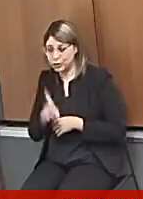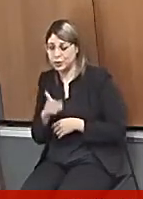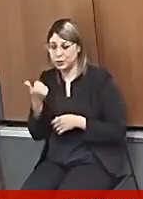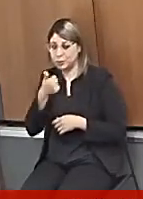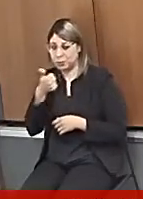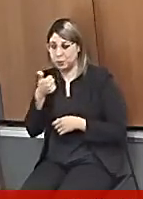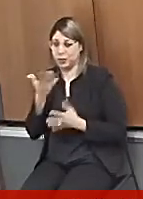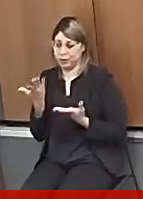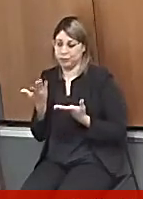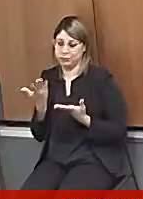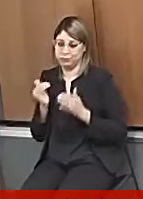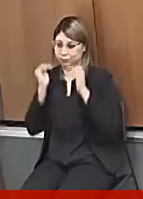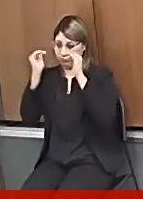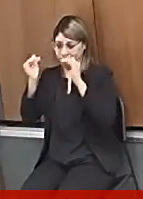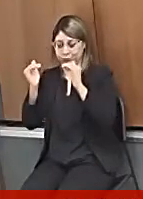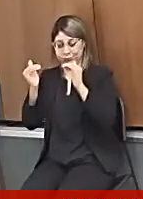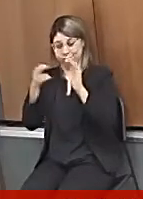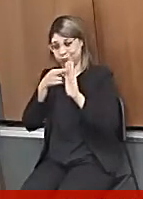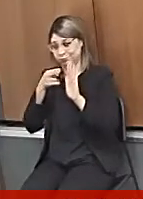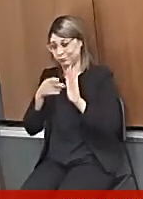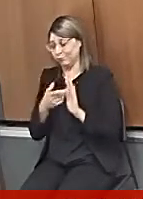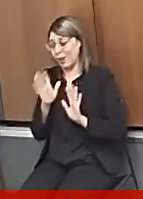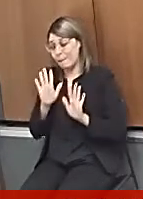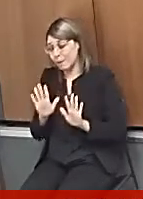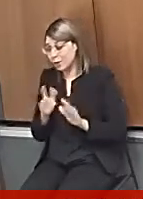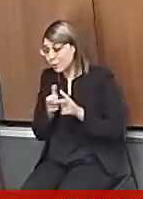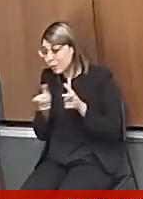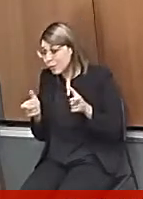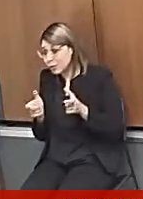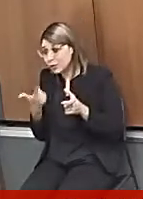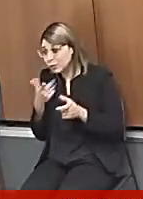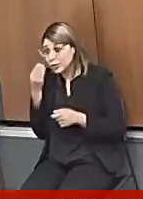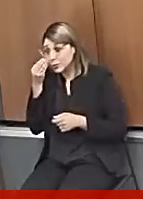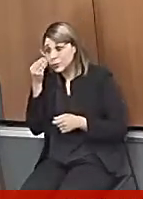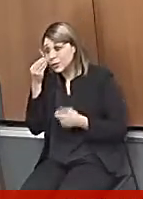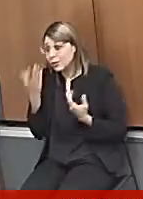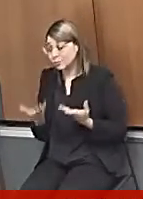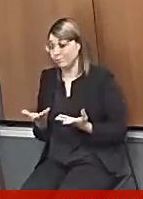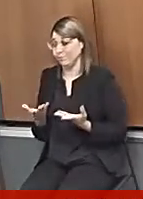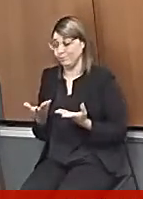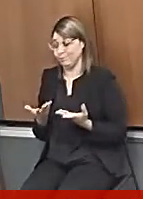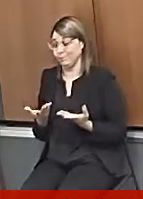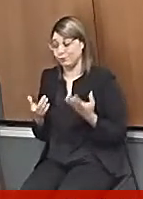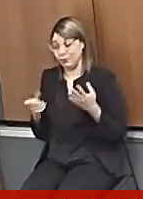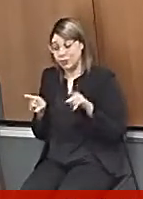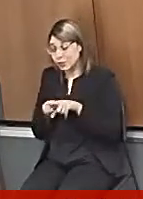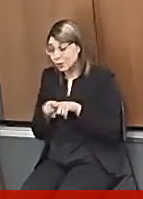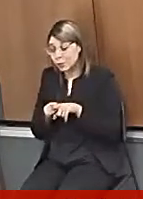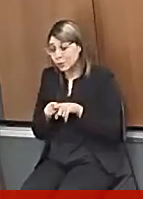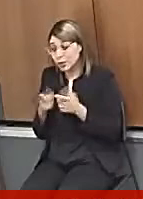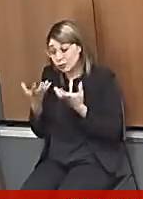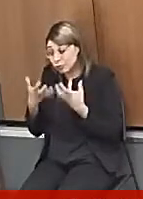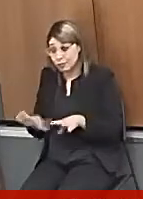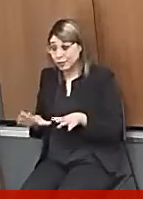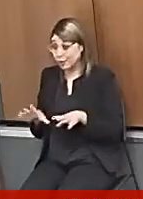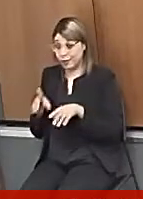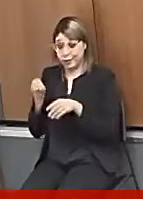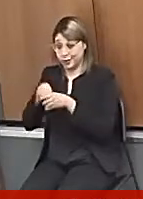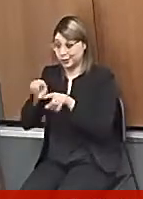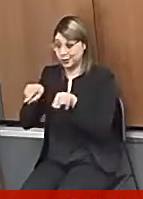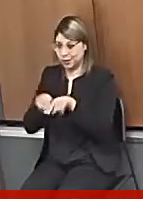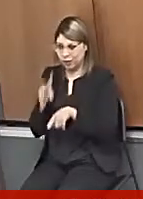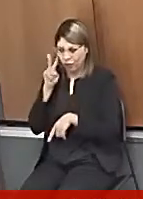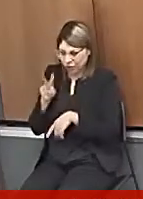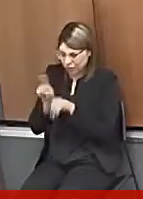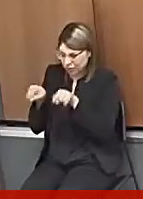direito está em primeiro lugar no quesito só que a maioria não tem experiência e muito menos quer em uma sala de aula quando